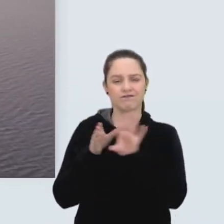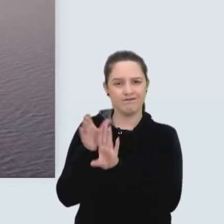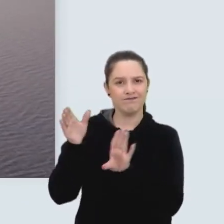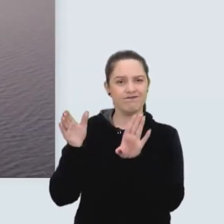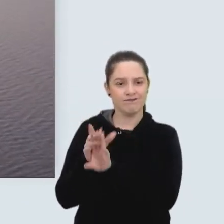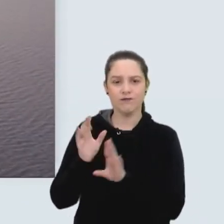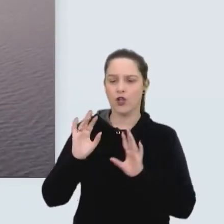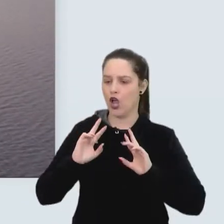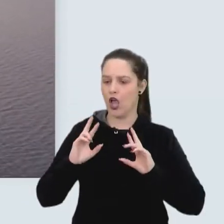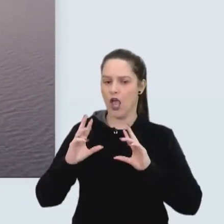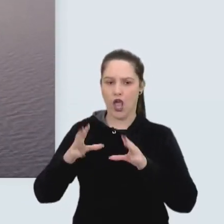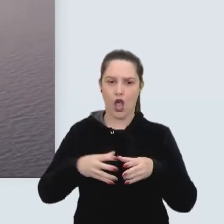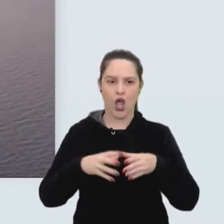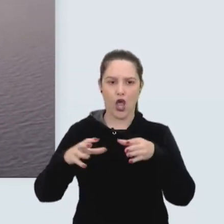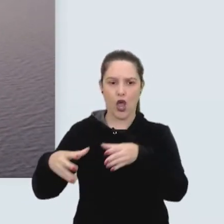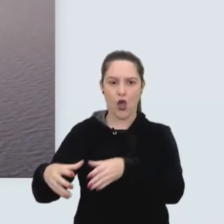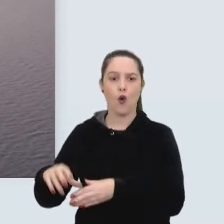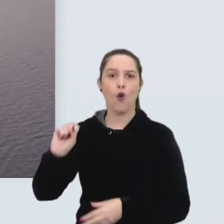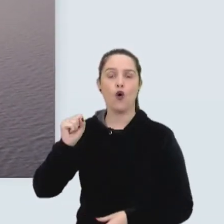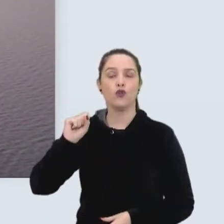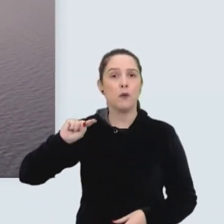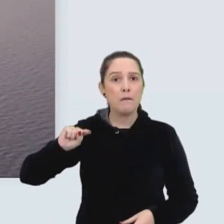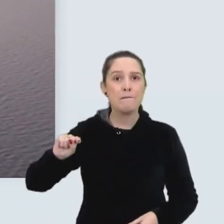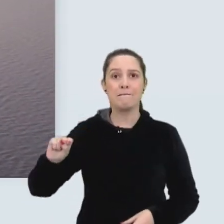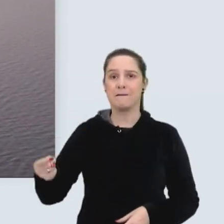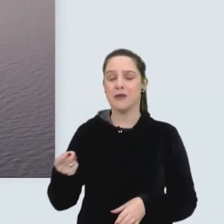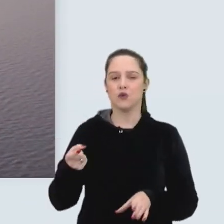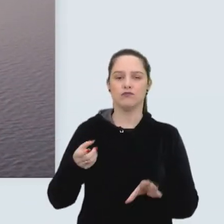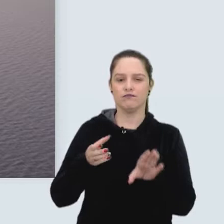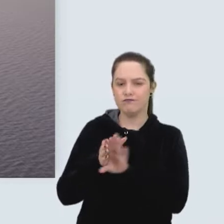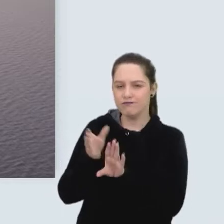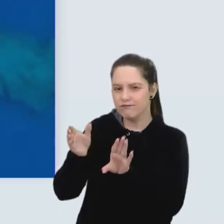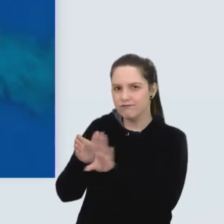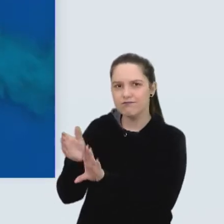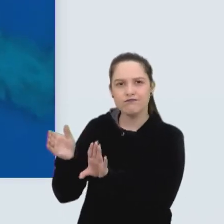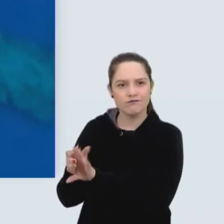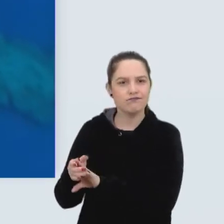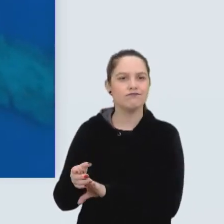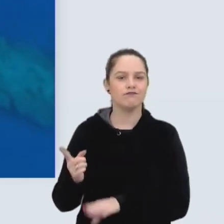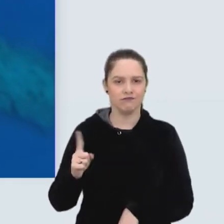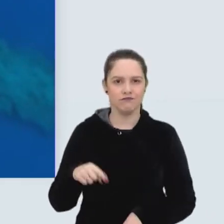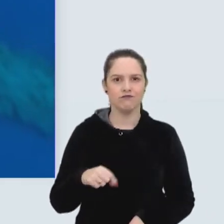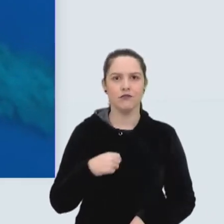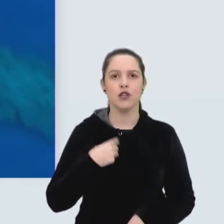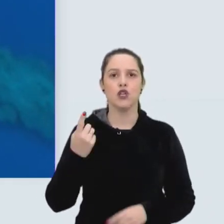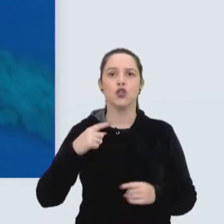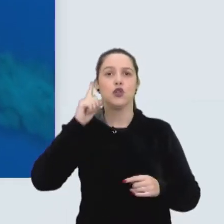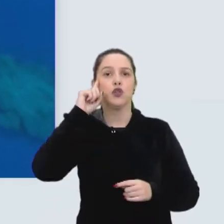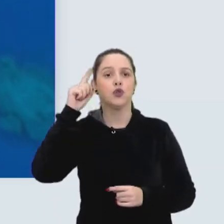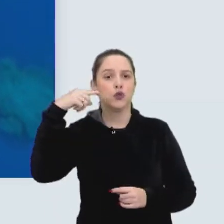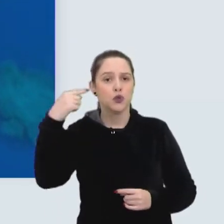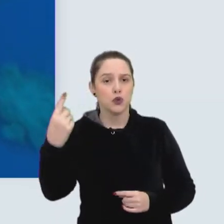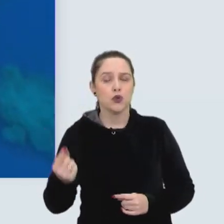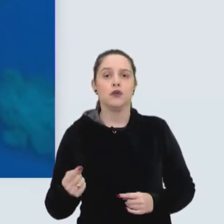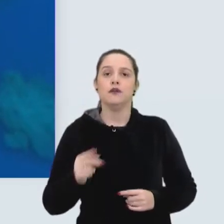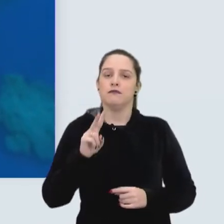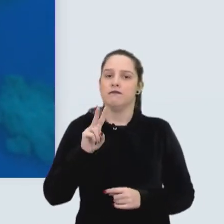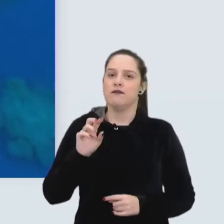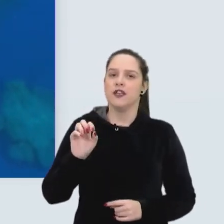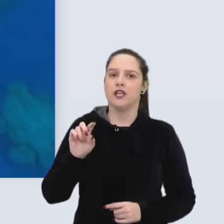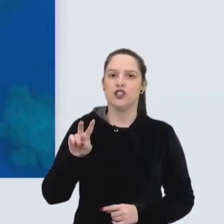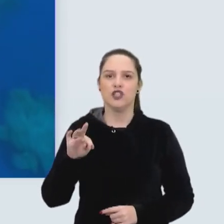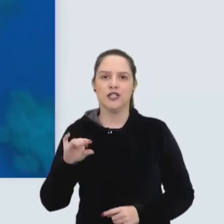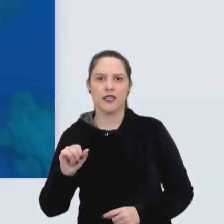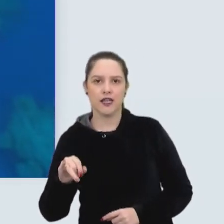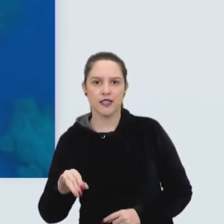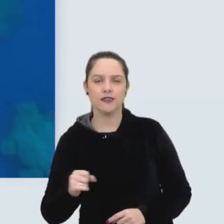em torno de 8.000 conselheiros em unidades de conservação federais. Proteger grandes áreas naturais é uma vocação